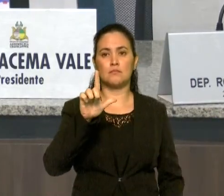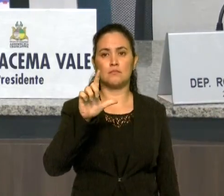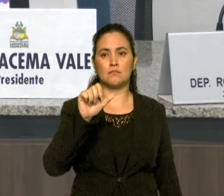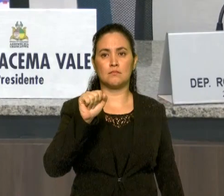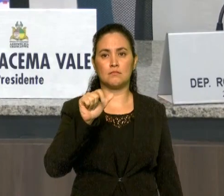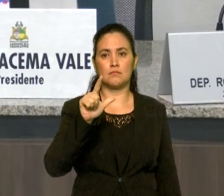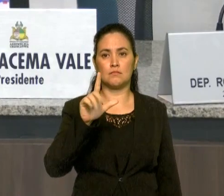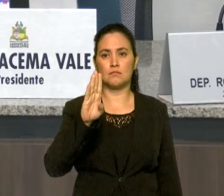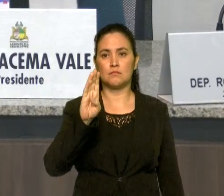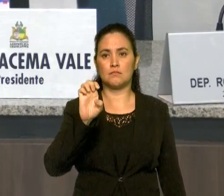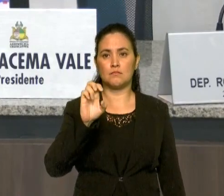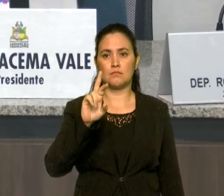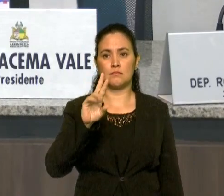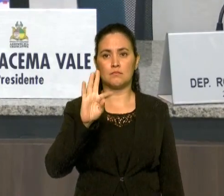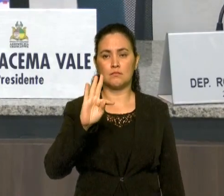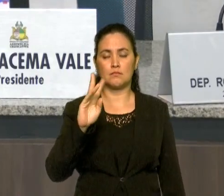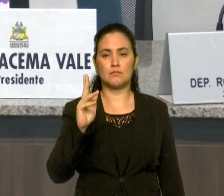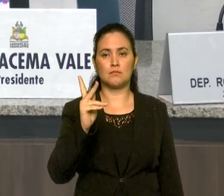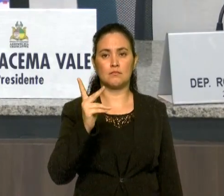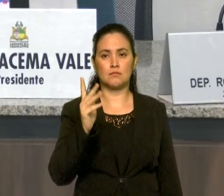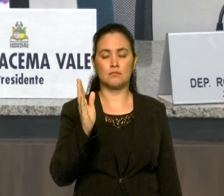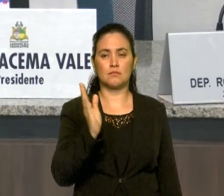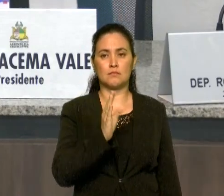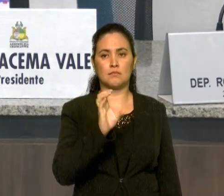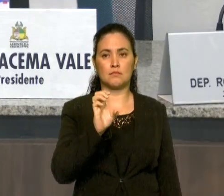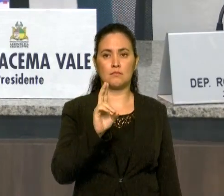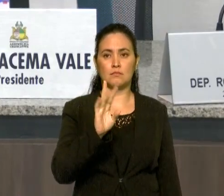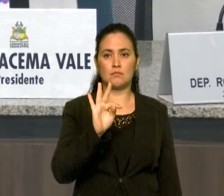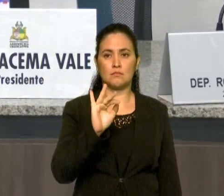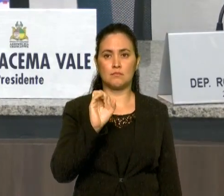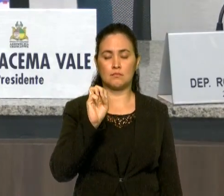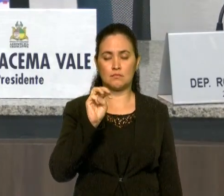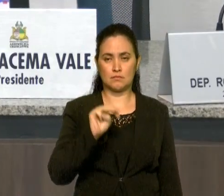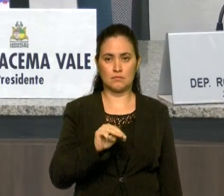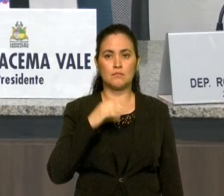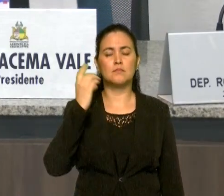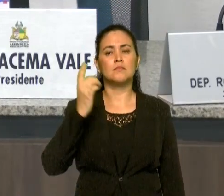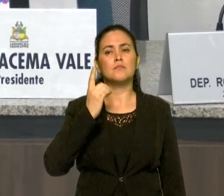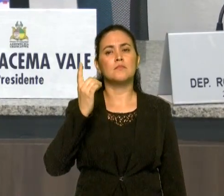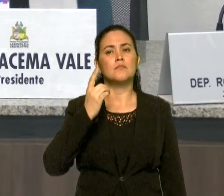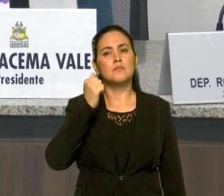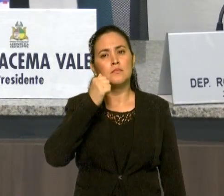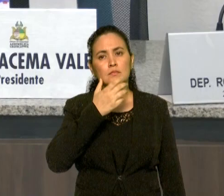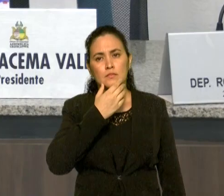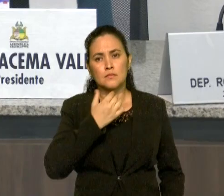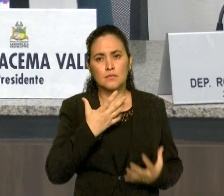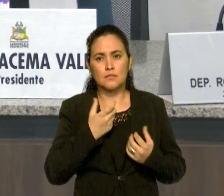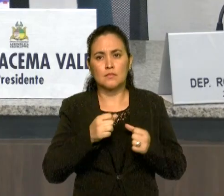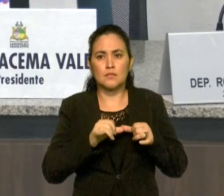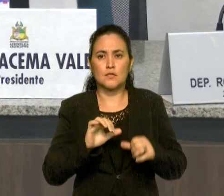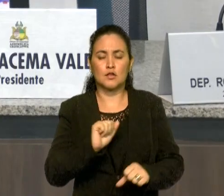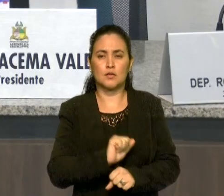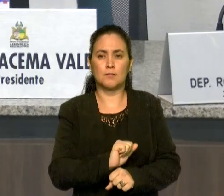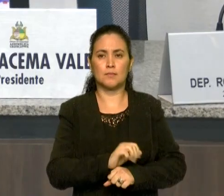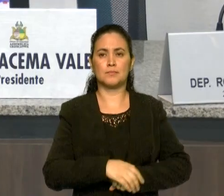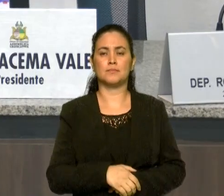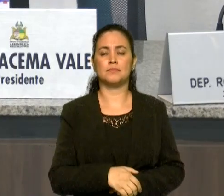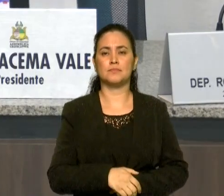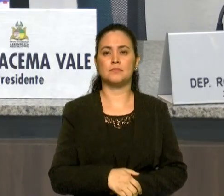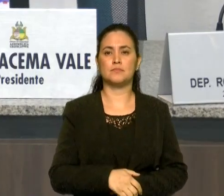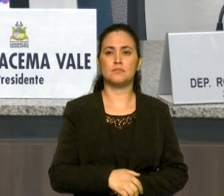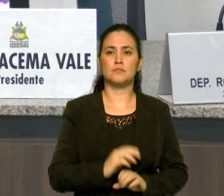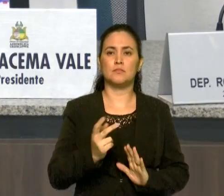Cutrim. Os deputados e deputadas que aprovam permaneçam como estão. Projeto